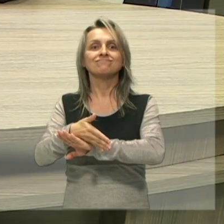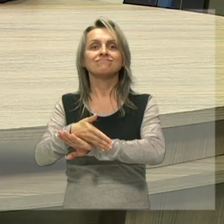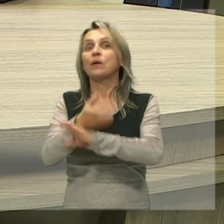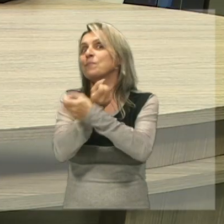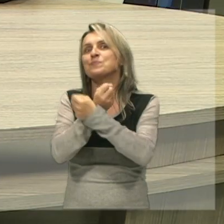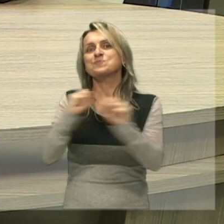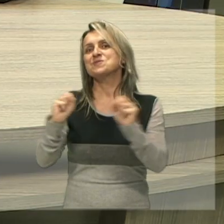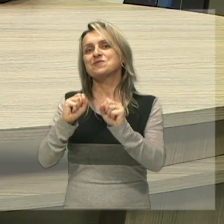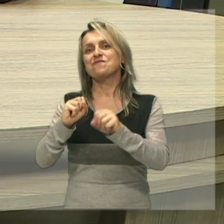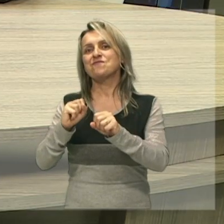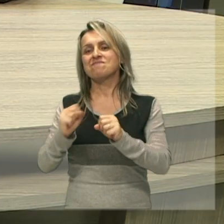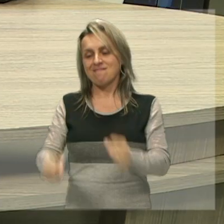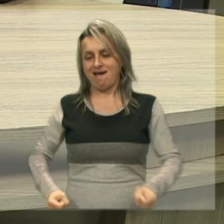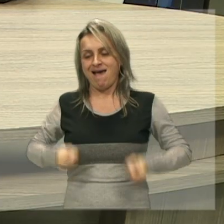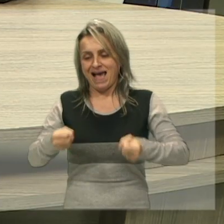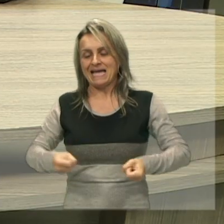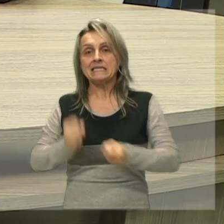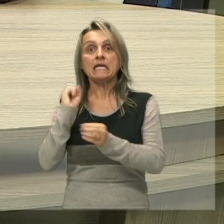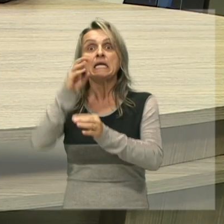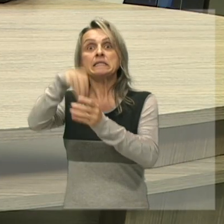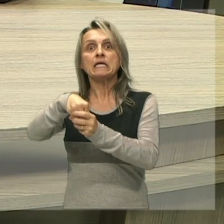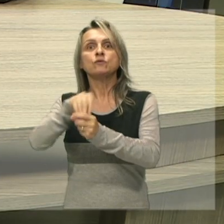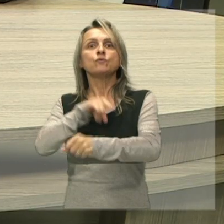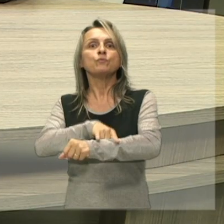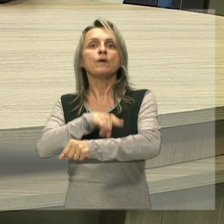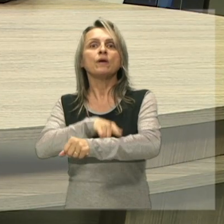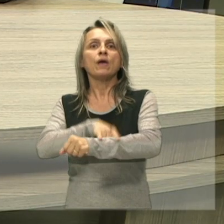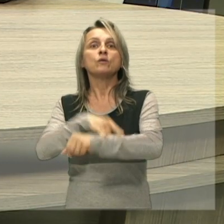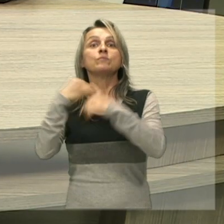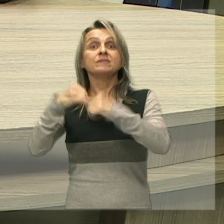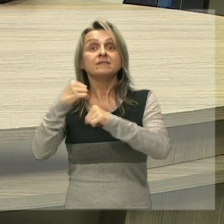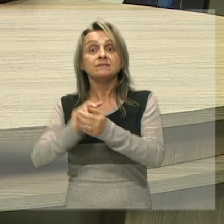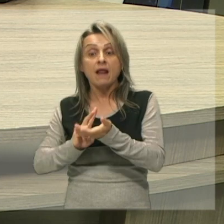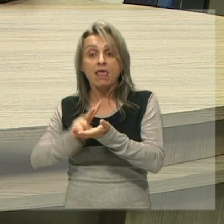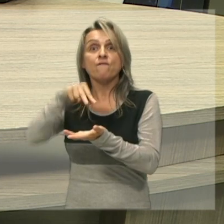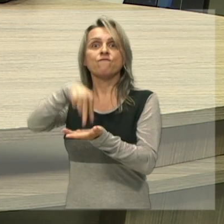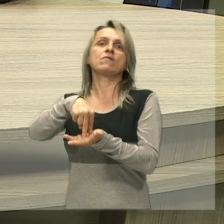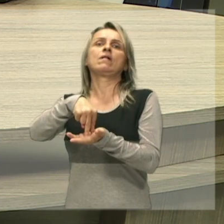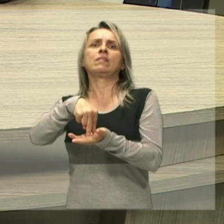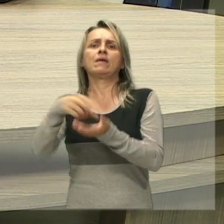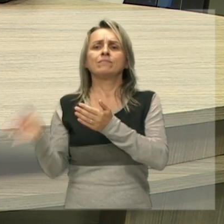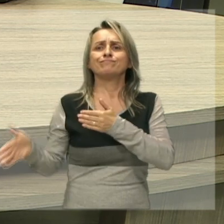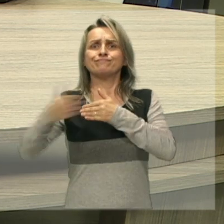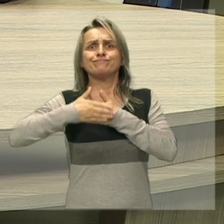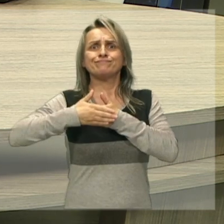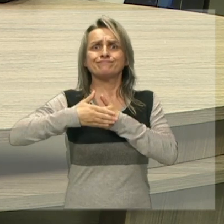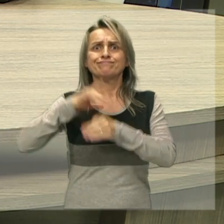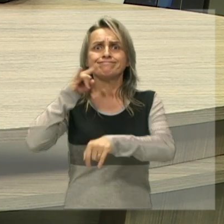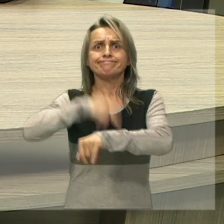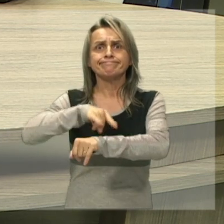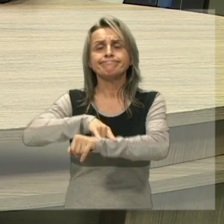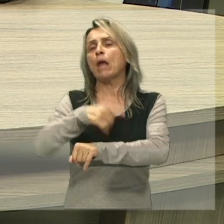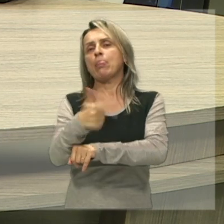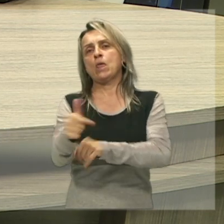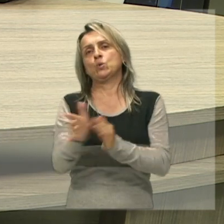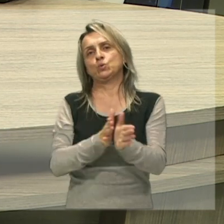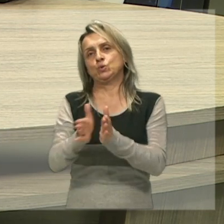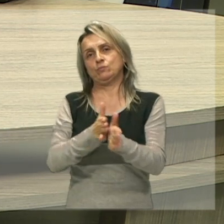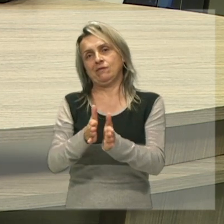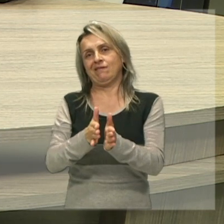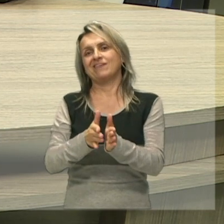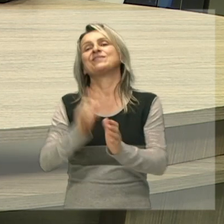como. Assim, como é que o cadeirante ia sair da privada? Então são detalhes que quem vivencia a deficiência, por isso que é